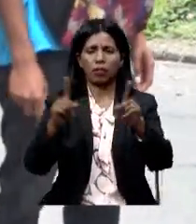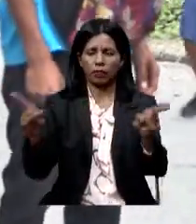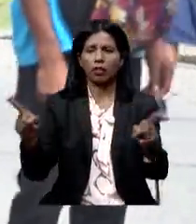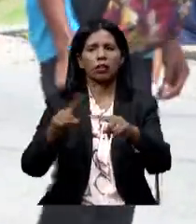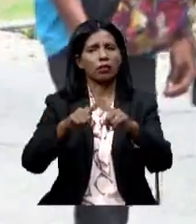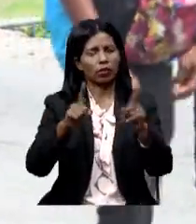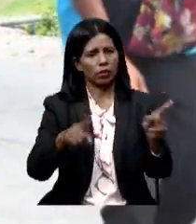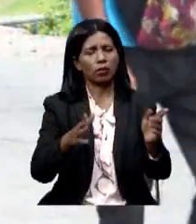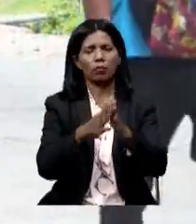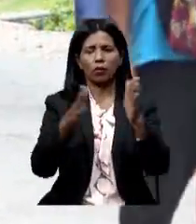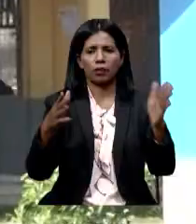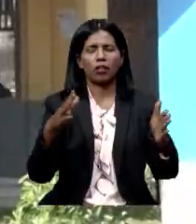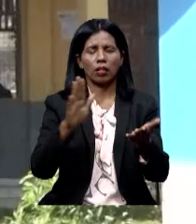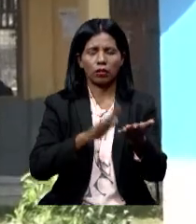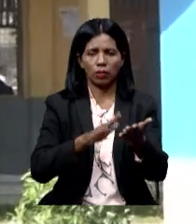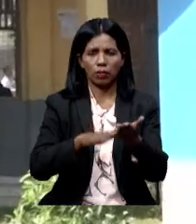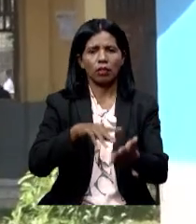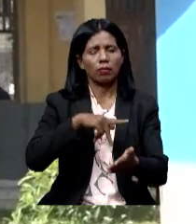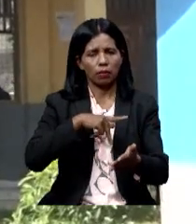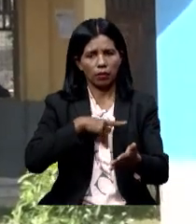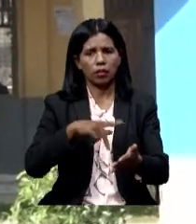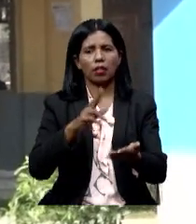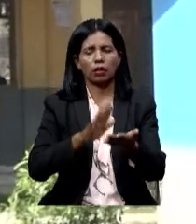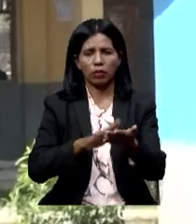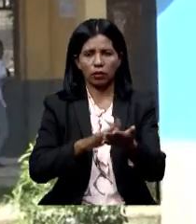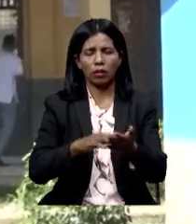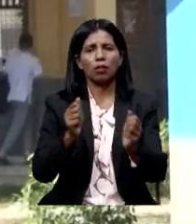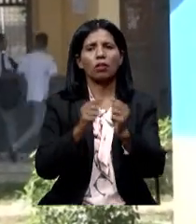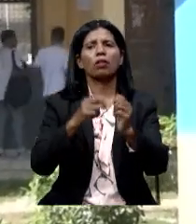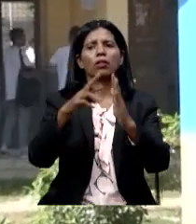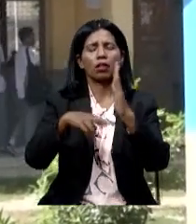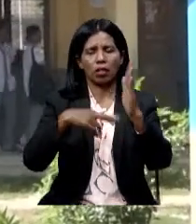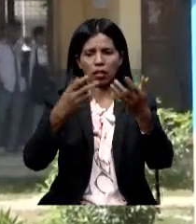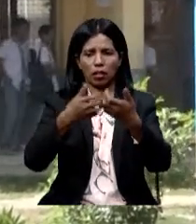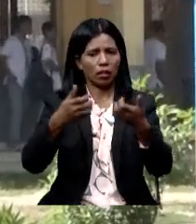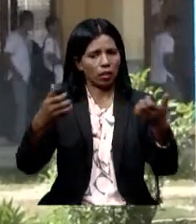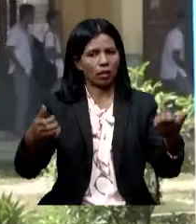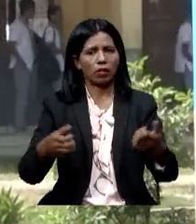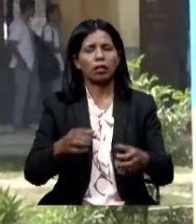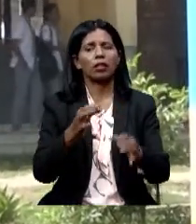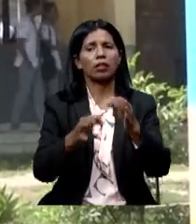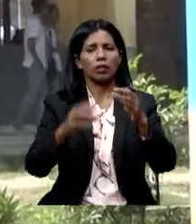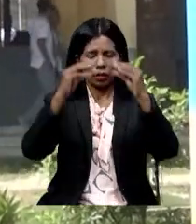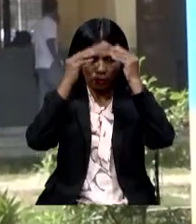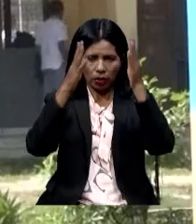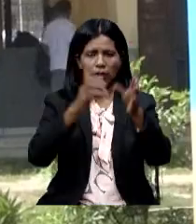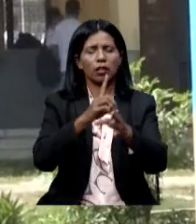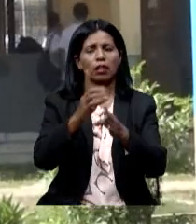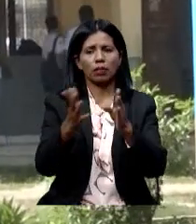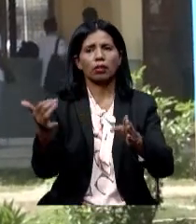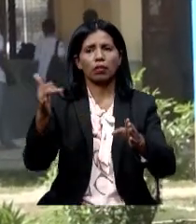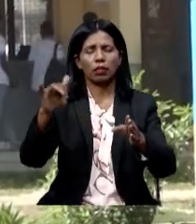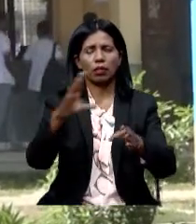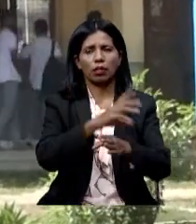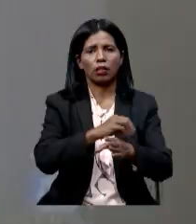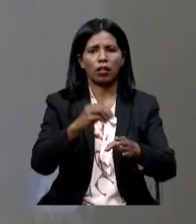neba escola privada também escola nem autonomia nem mais onde a regra nem ketak. Quando o mestre e diretor disse yang kata sala de